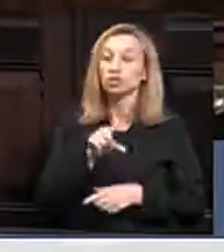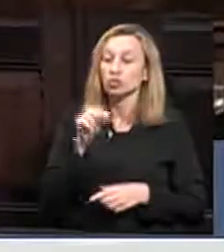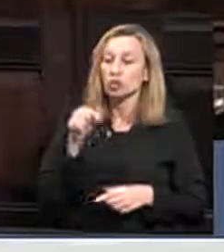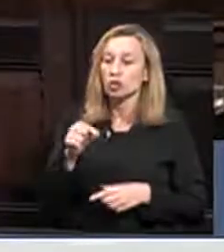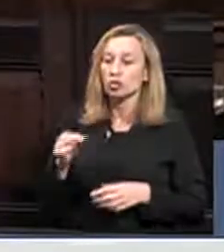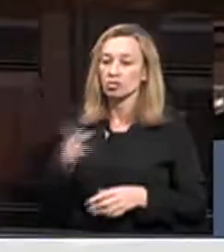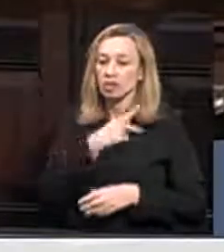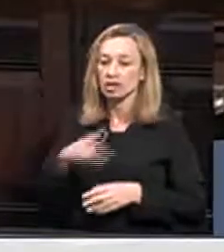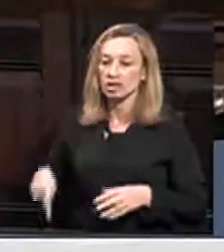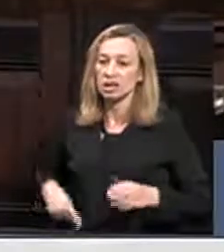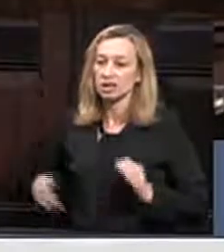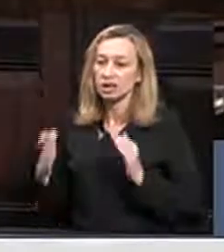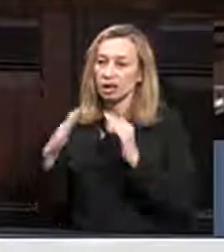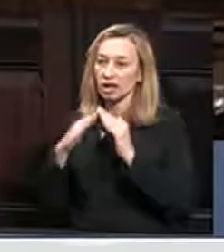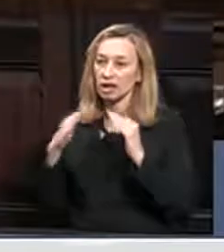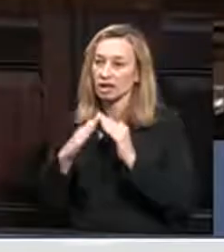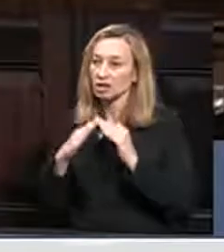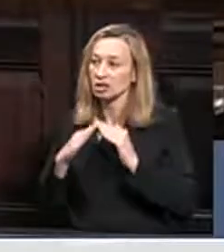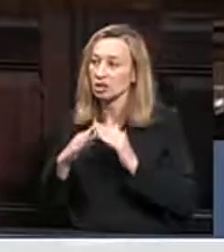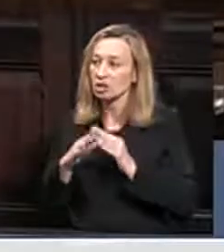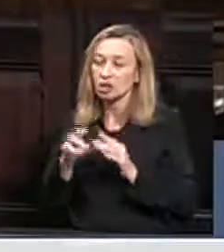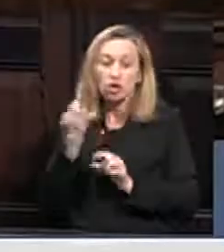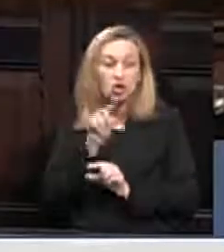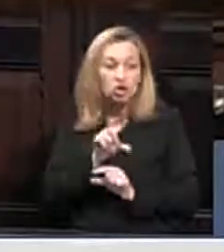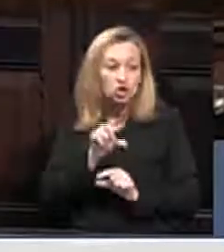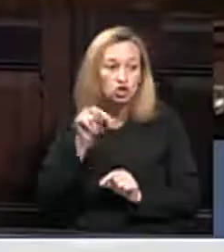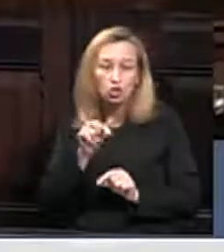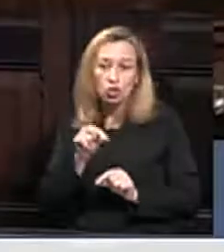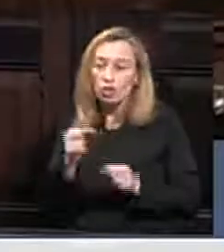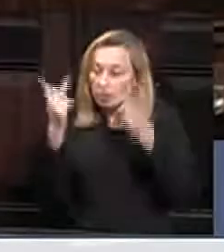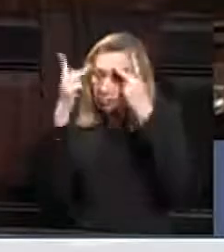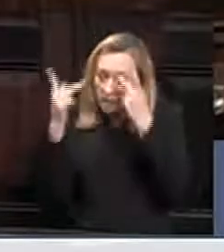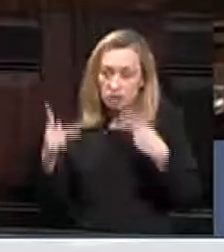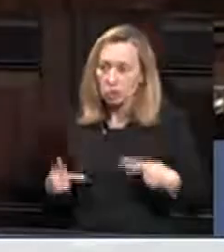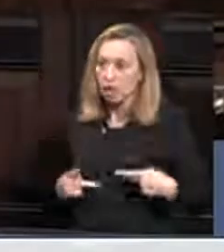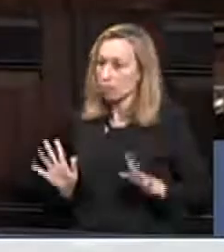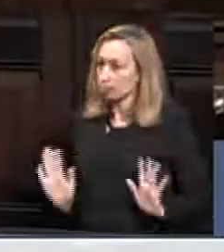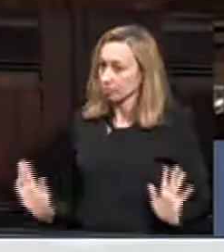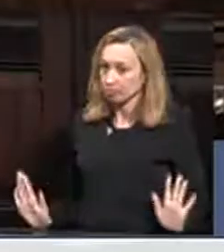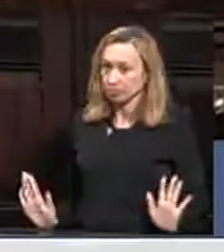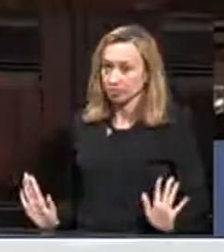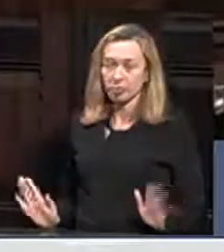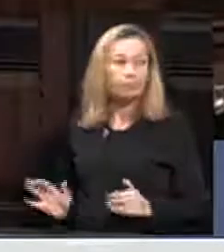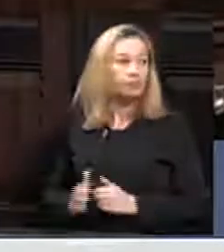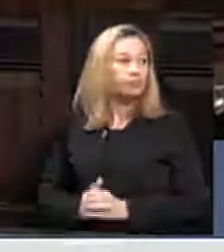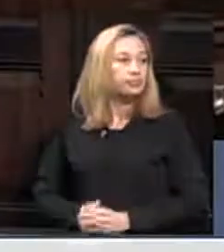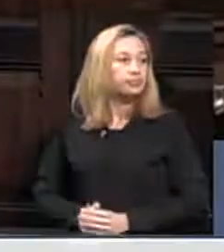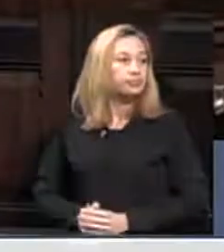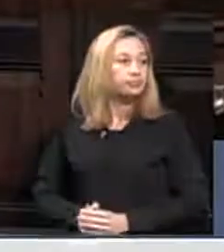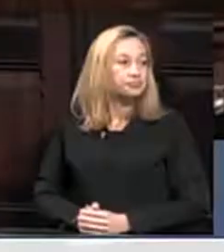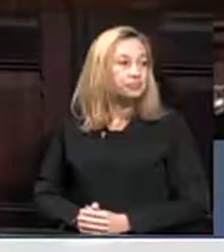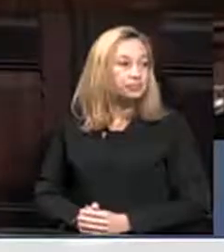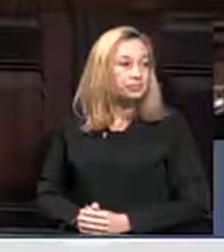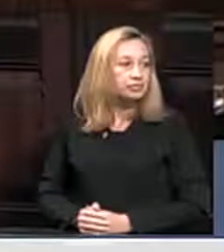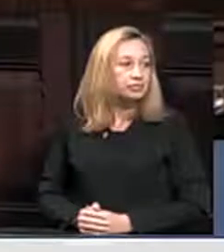casa são escolhas pessoais. Escolhas pessoais